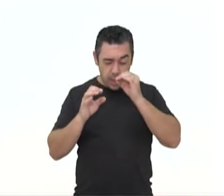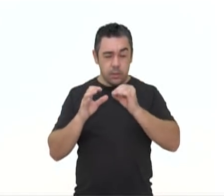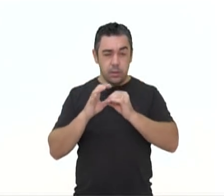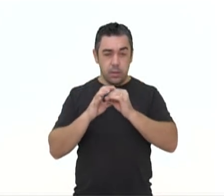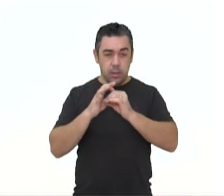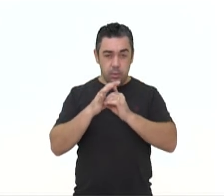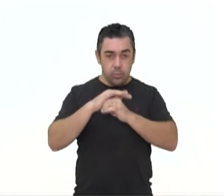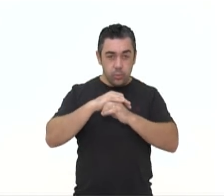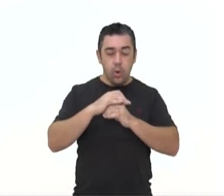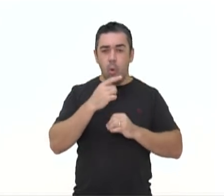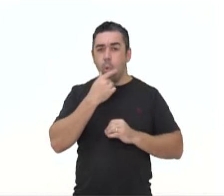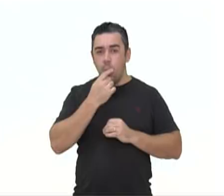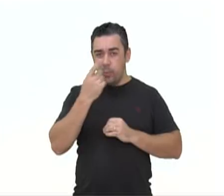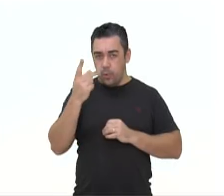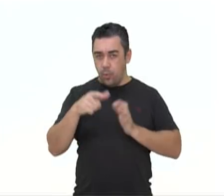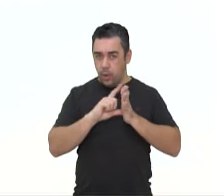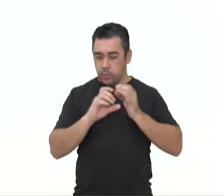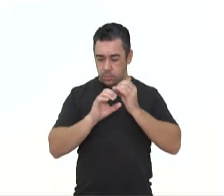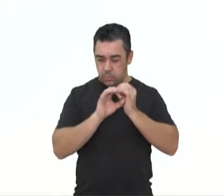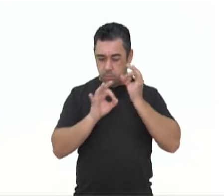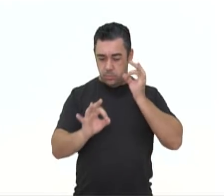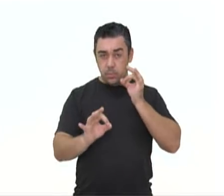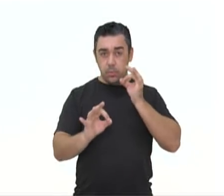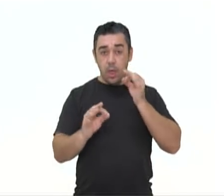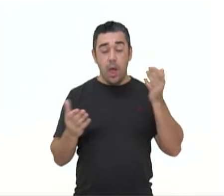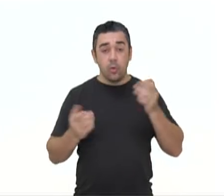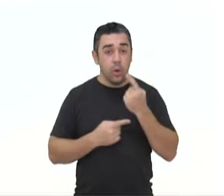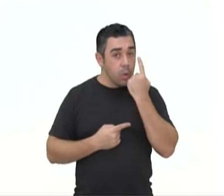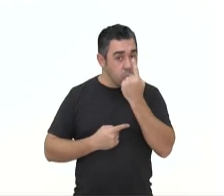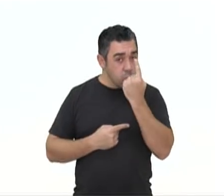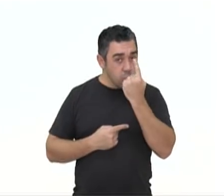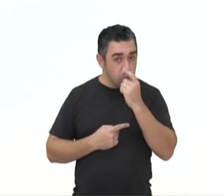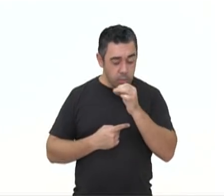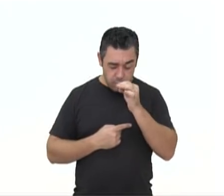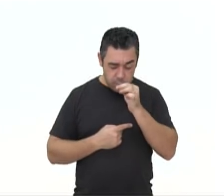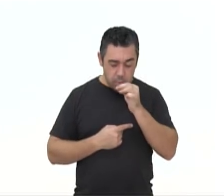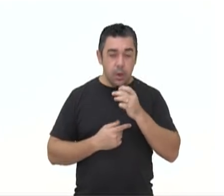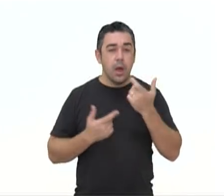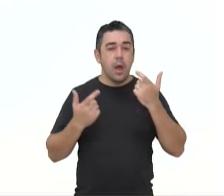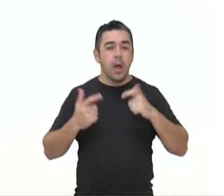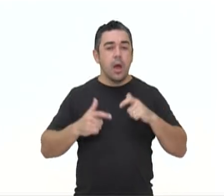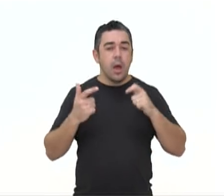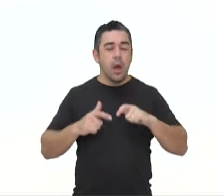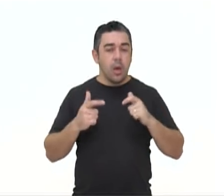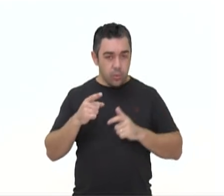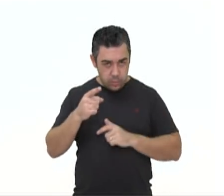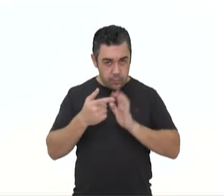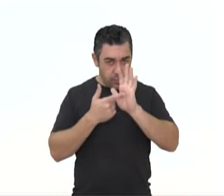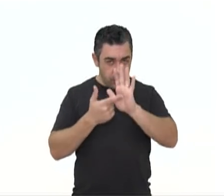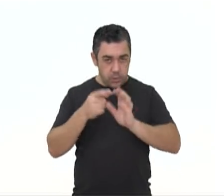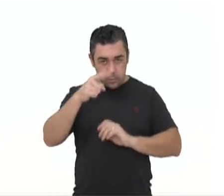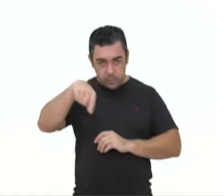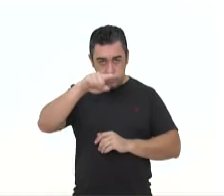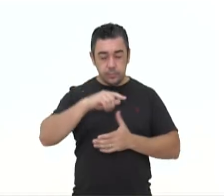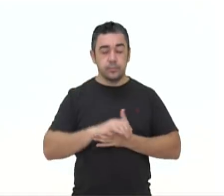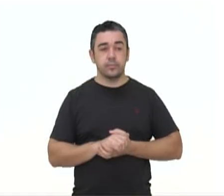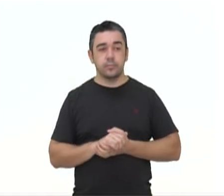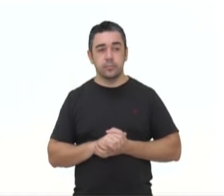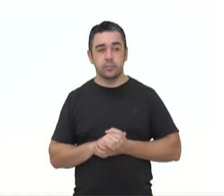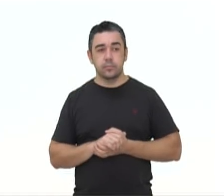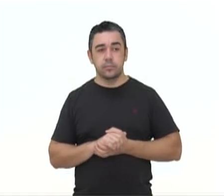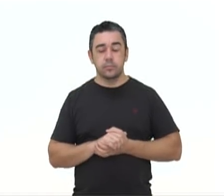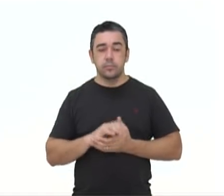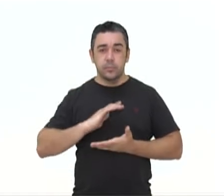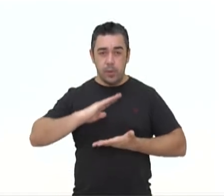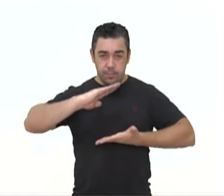dos Jensen tinham duas lentes. A do Leeuwenhoek, uma só. Já vou mostrar para vocês aonde fica aqui na imagem. Entre duas placas